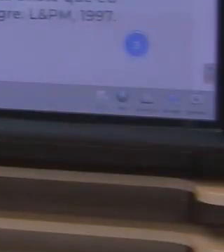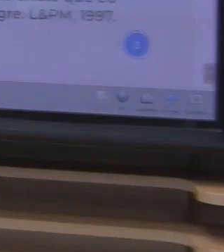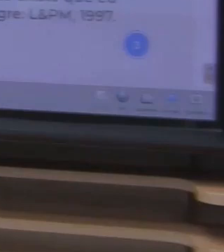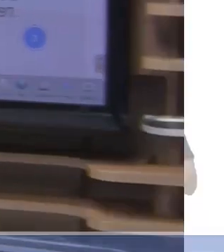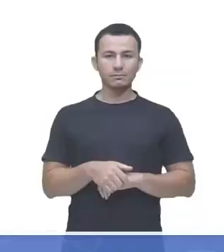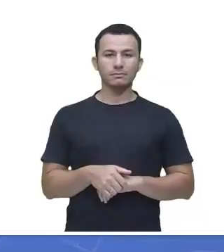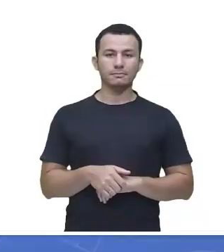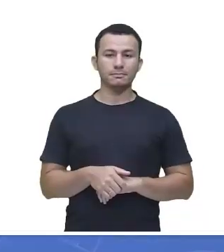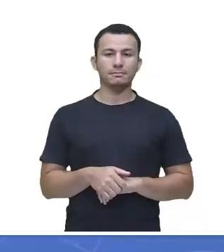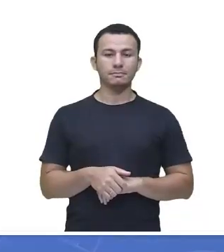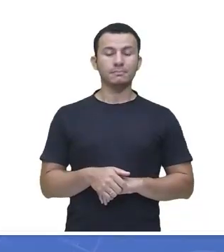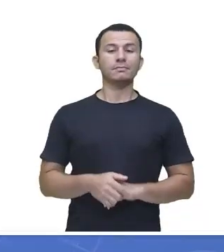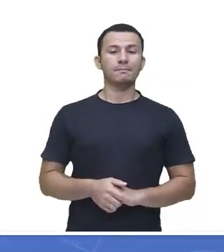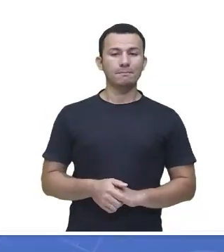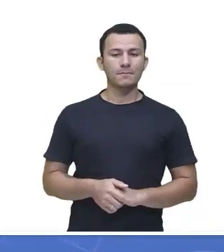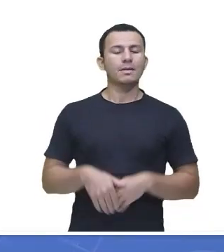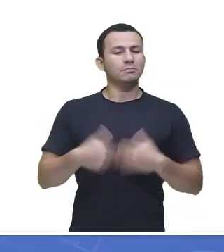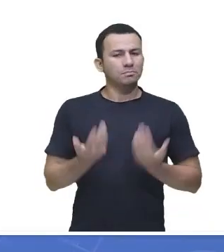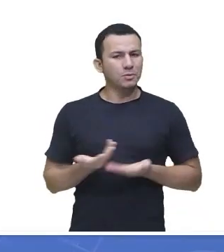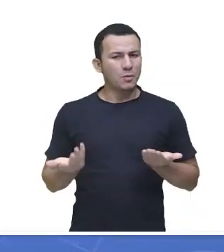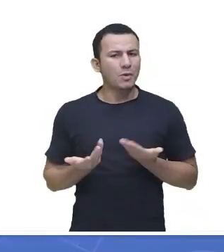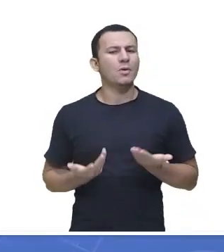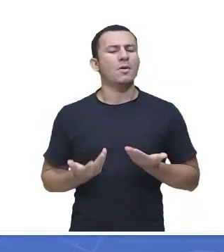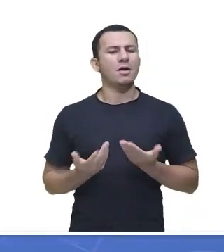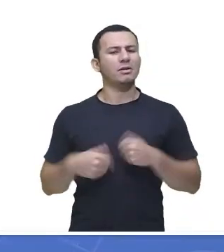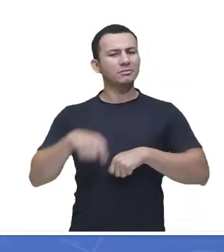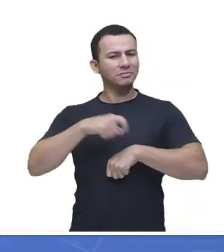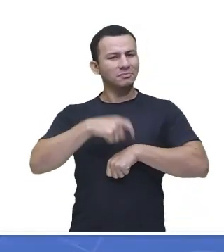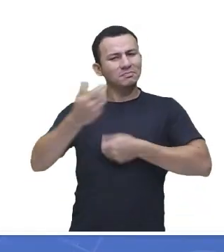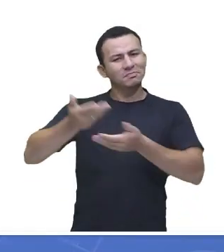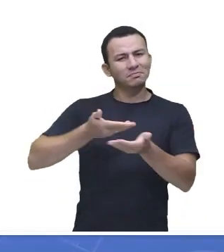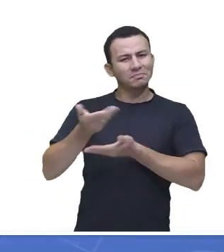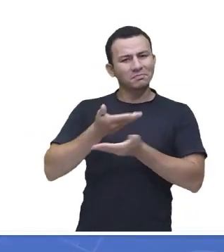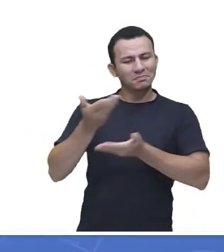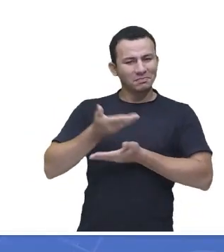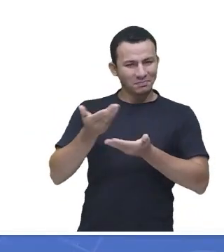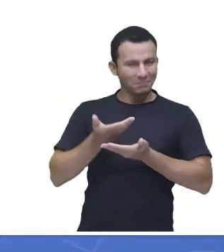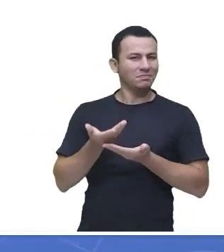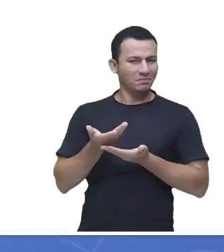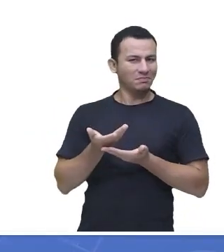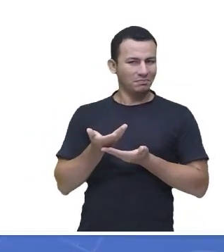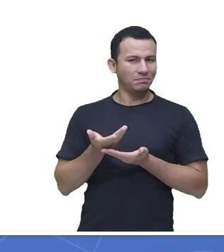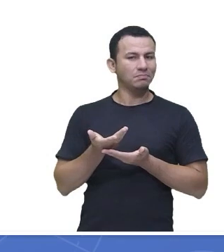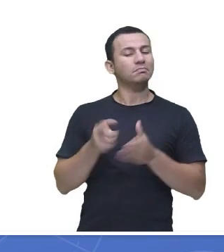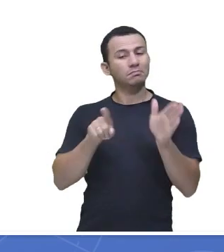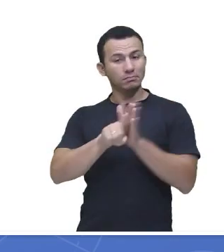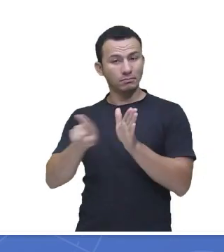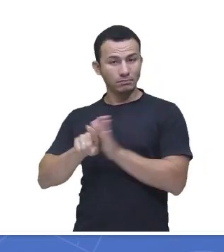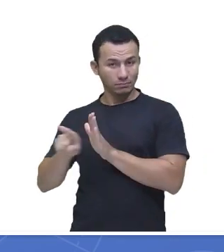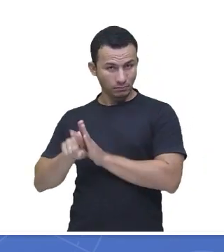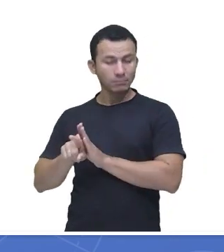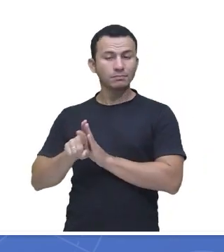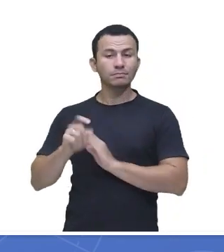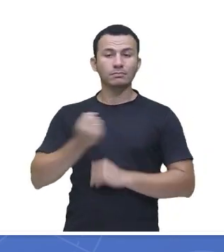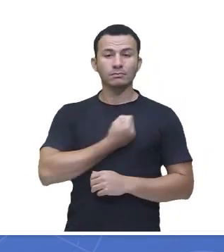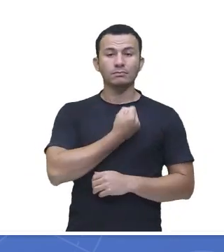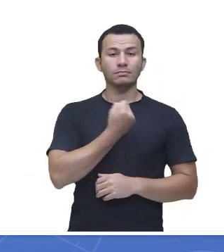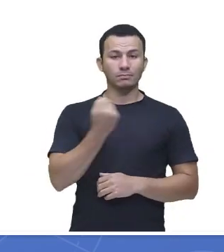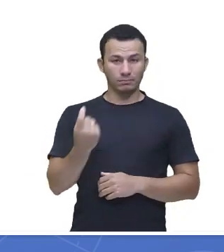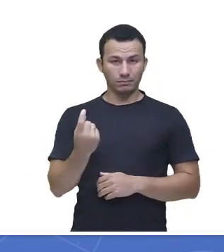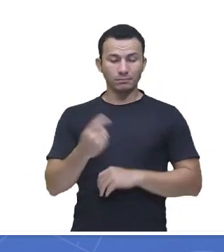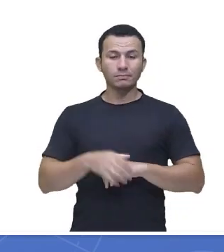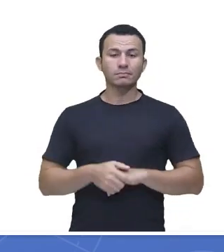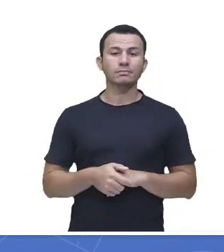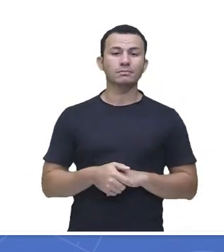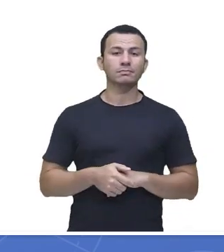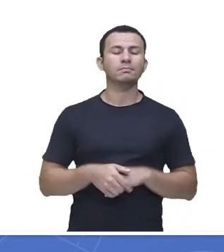Muito bem, então retornamos para essa nossa primeira conversa, né, baseada nessa primeira questão. E aí, vamos